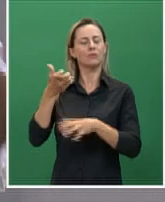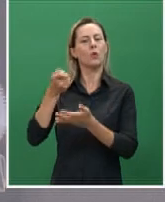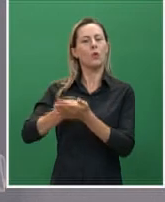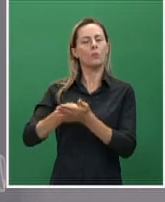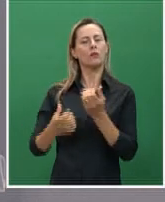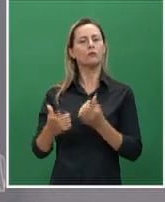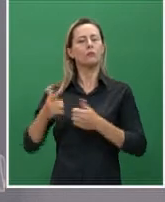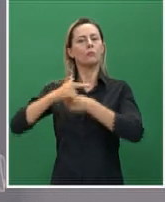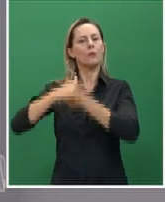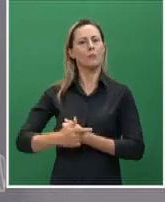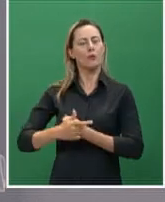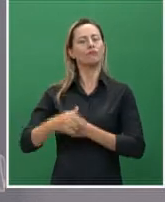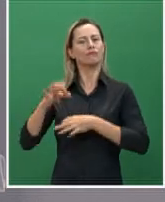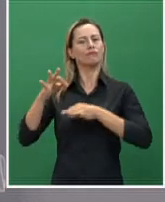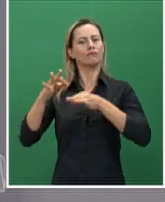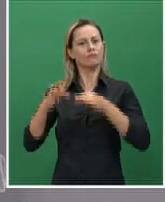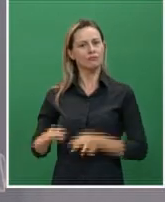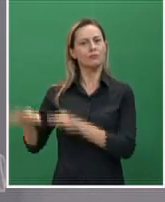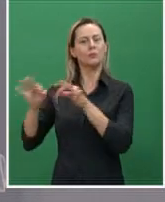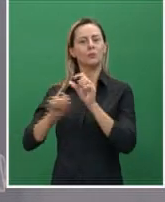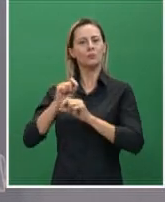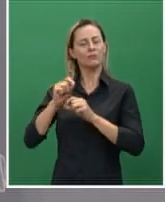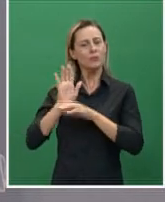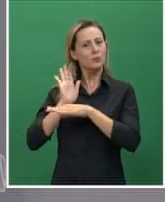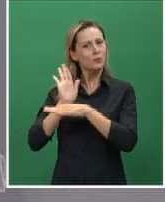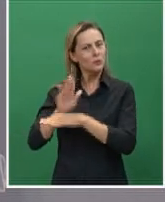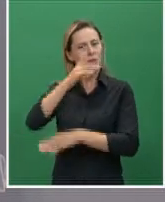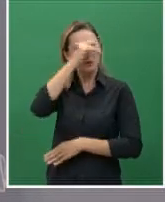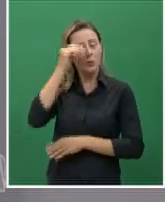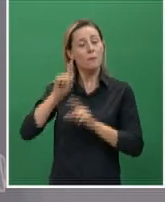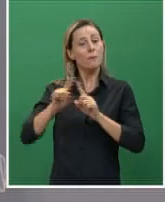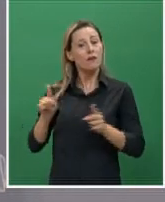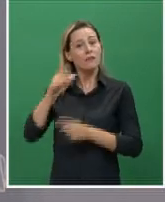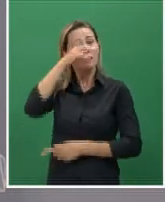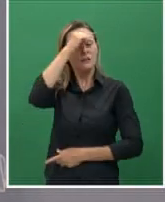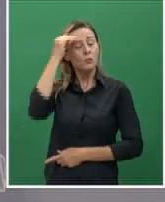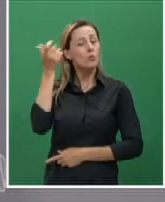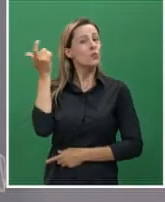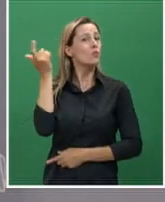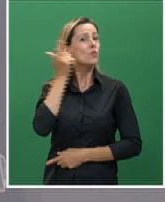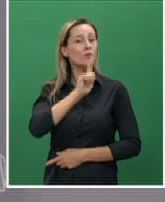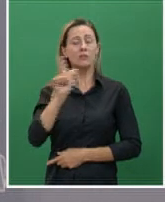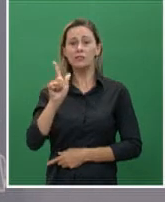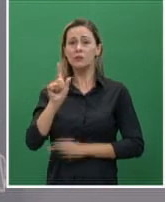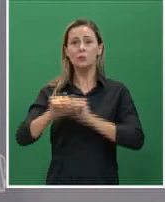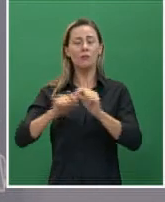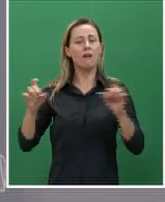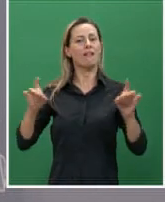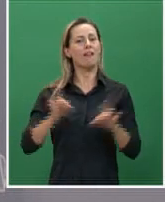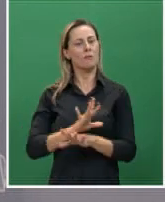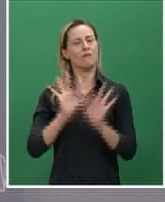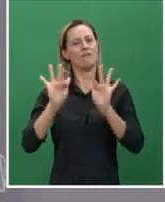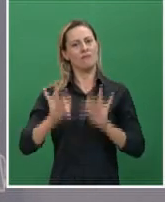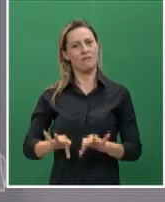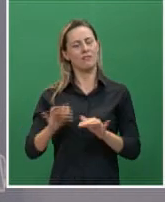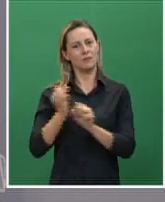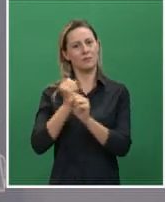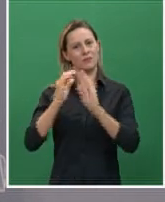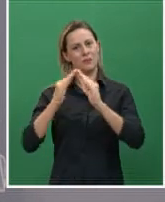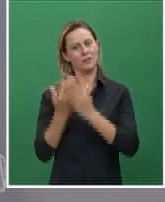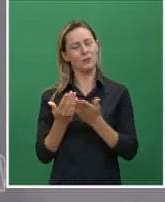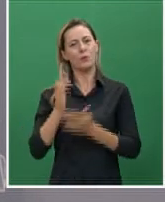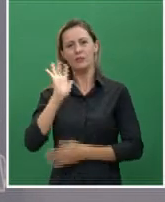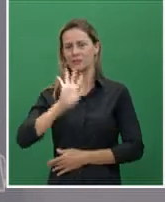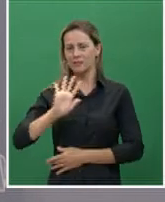meu papel ajudando a cidade usando a prefeitura mas infelizmente a professora não conseguiu dá conta de terminar essas obras tudo em